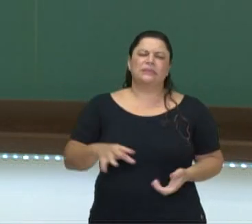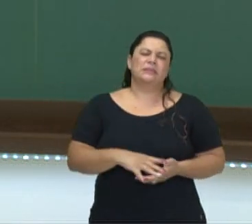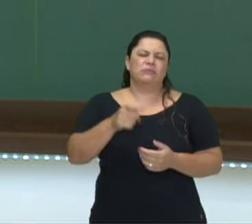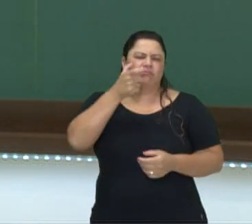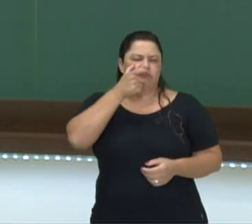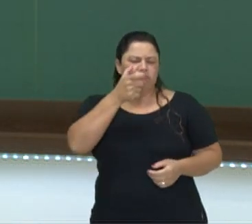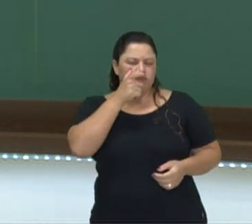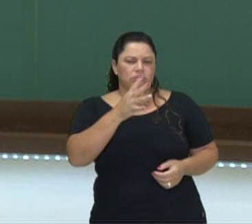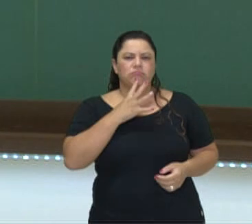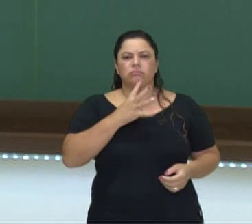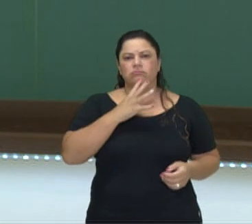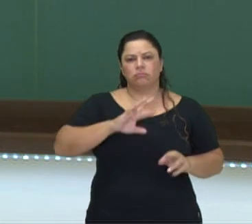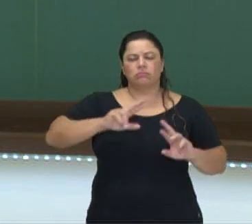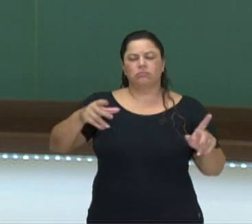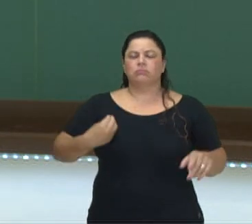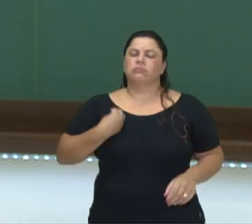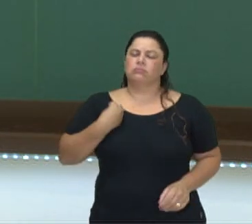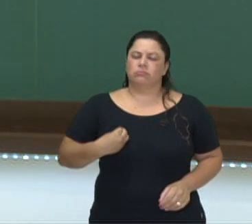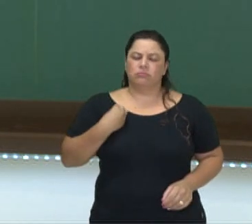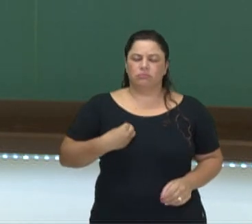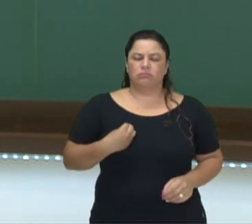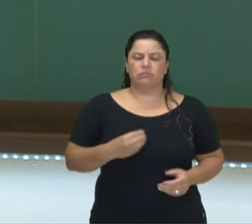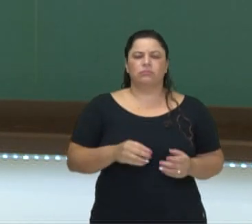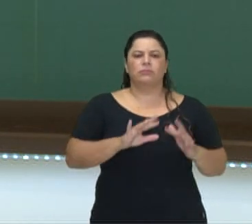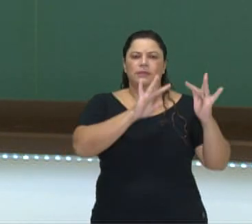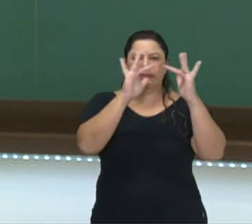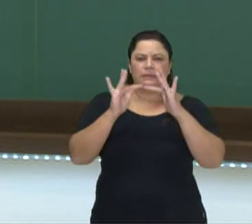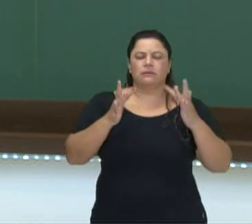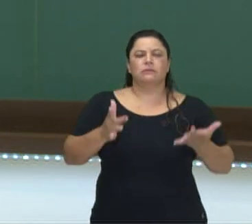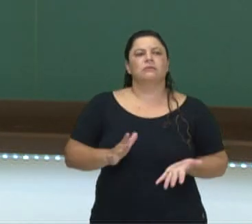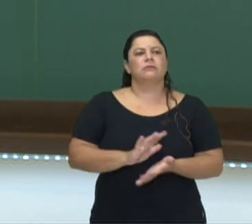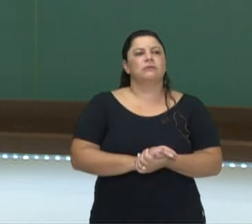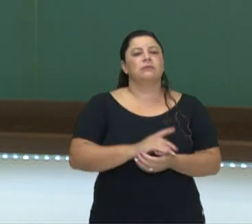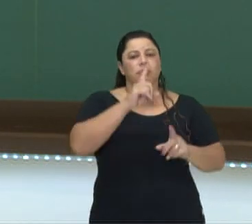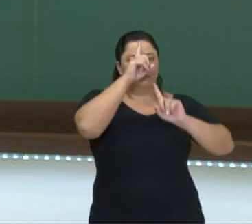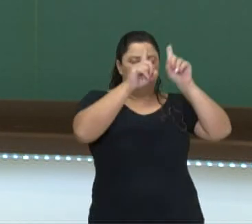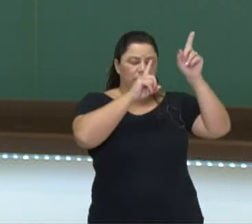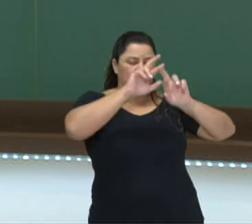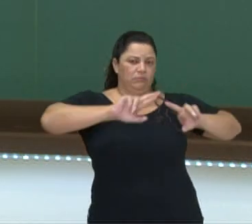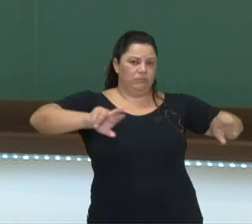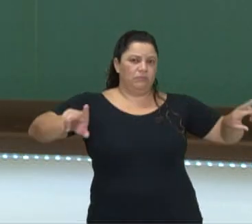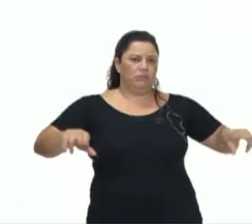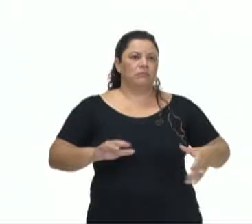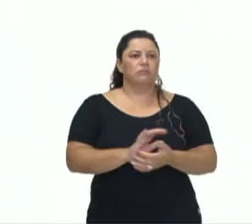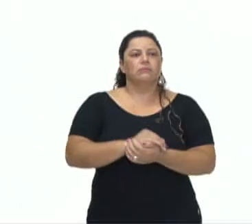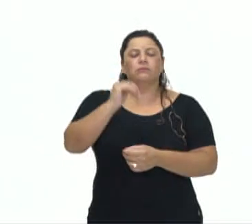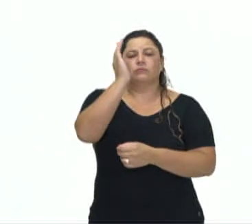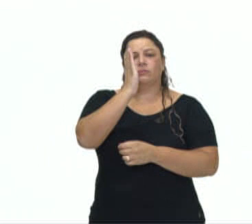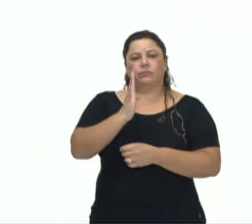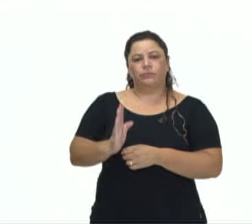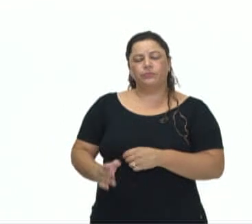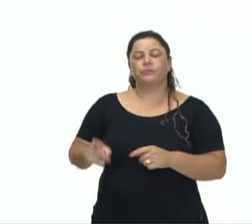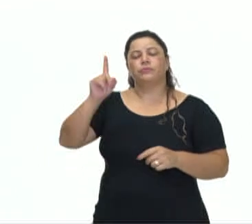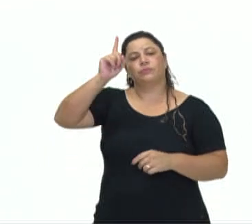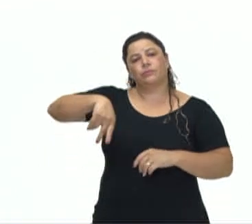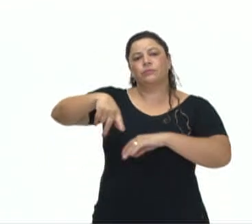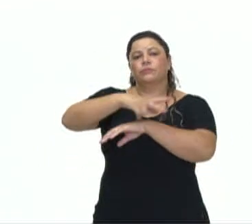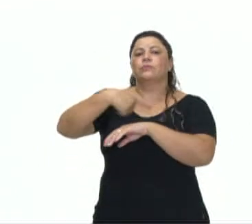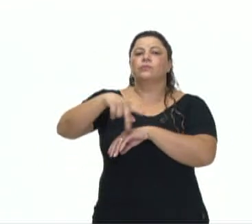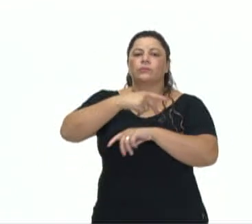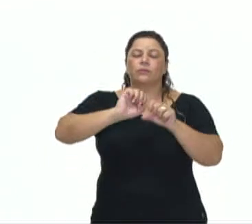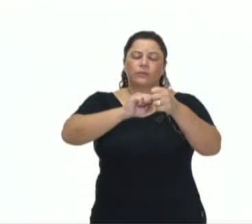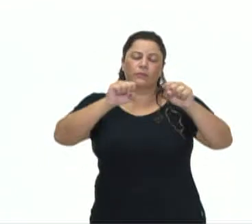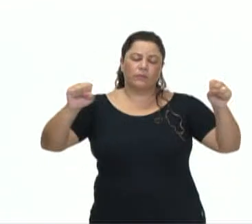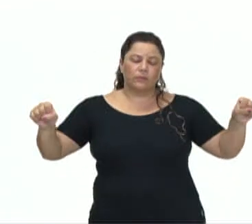assiste e vive, né? Então, pensando na ideia da diversidade. O Brasil é um país com